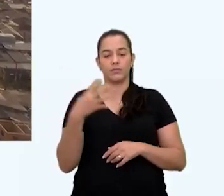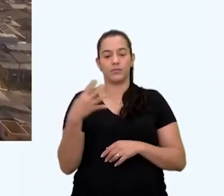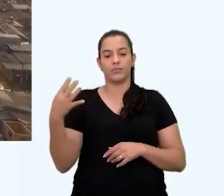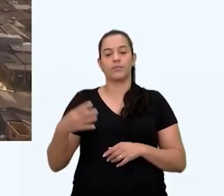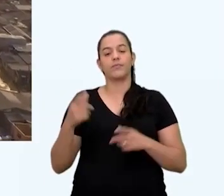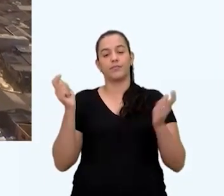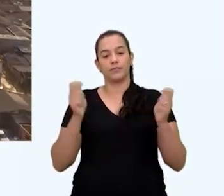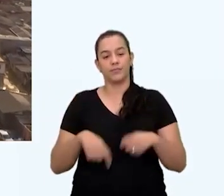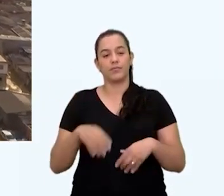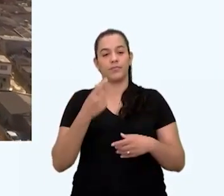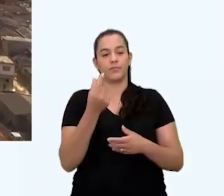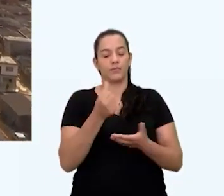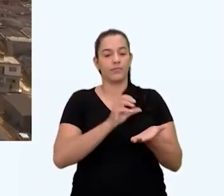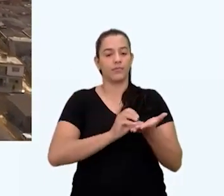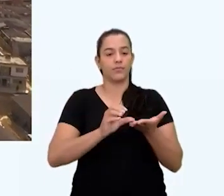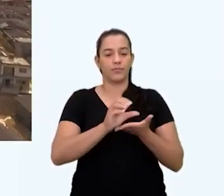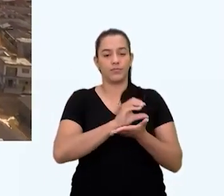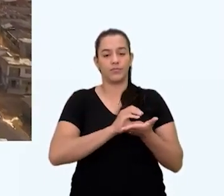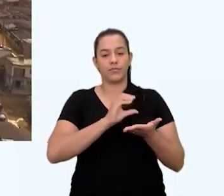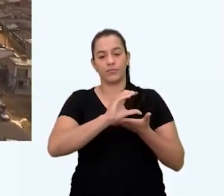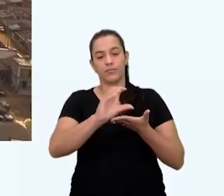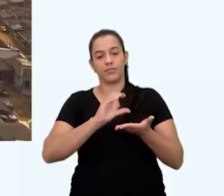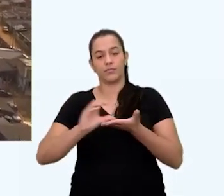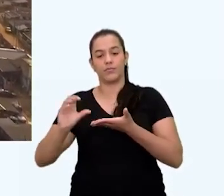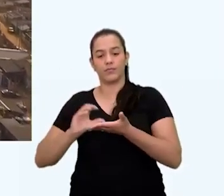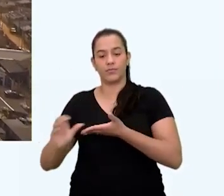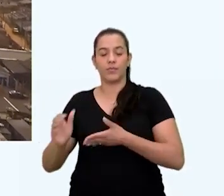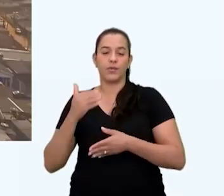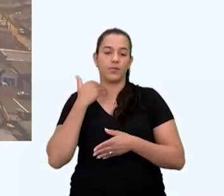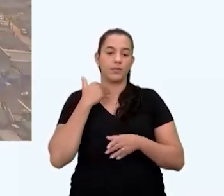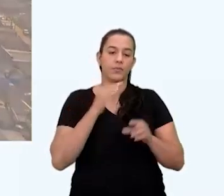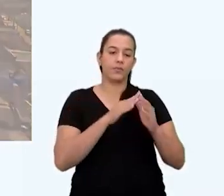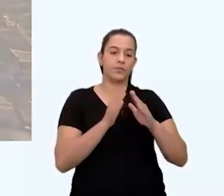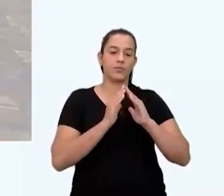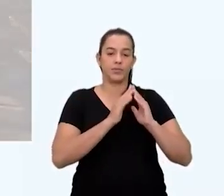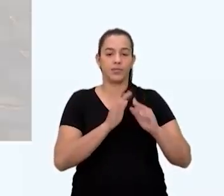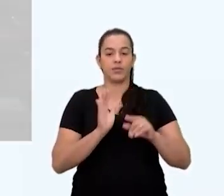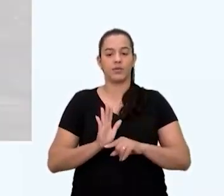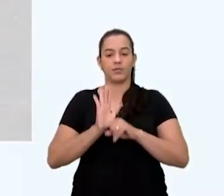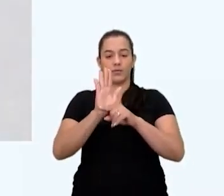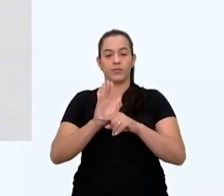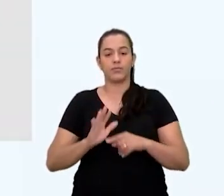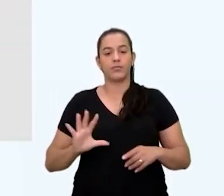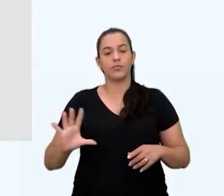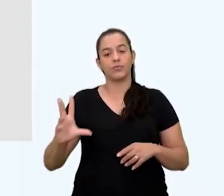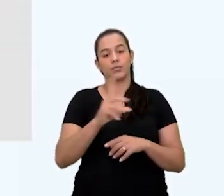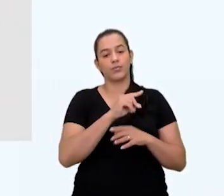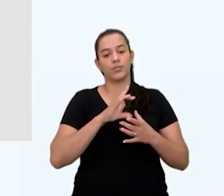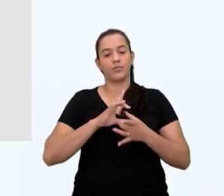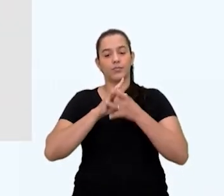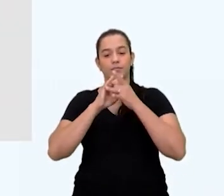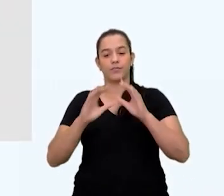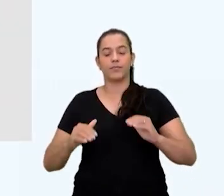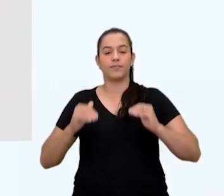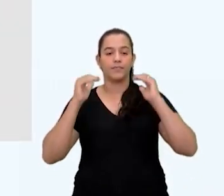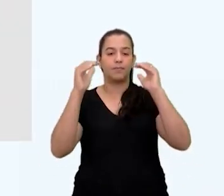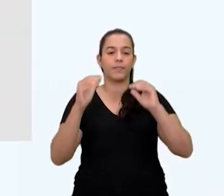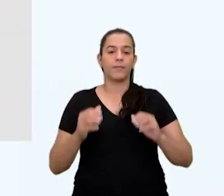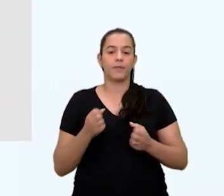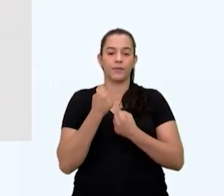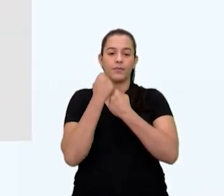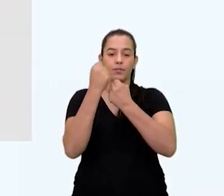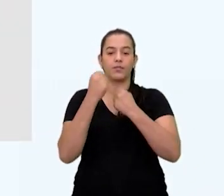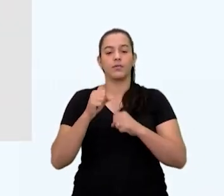vão receber as moedas sociais. É assim que o Banco Comunitário atua, em rede, garantindo autonomia, fortalecendo